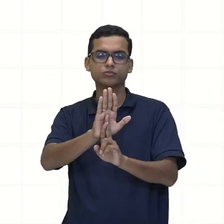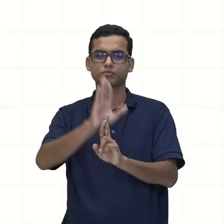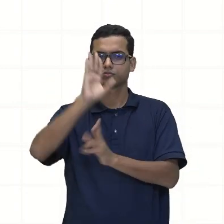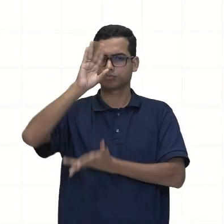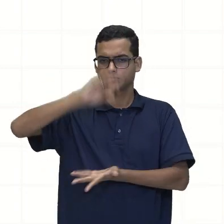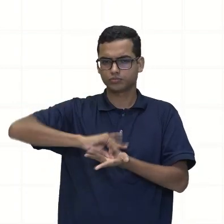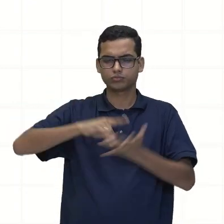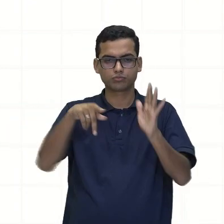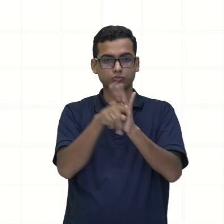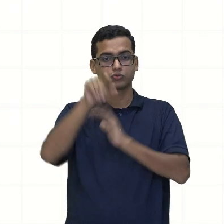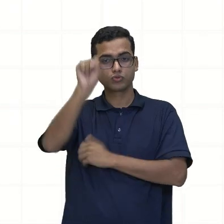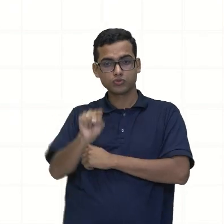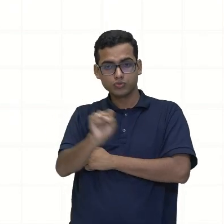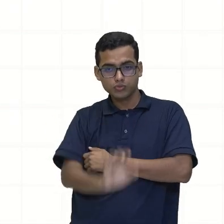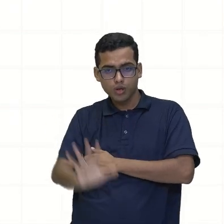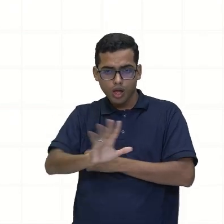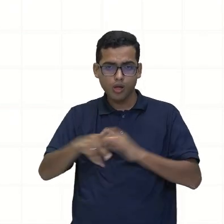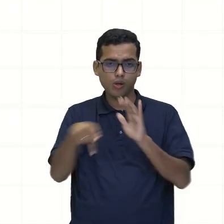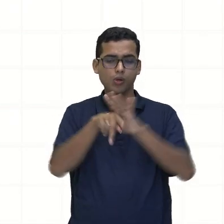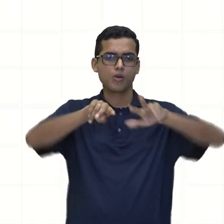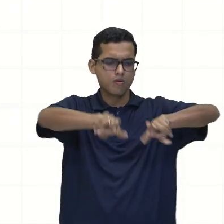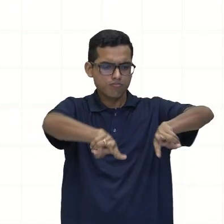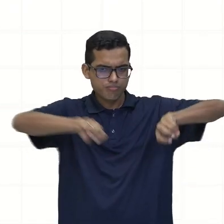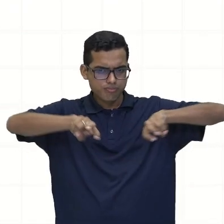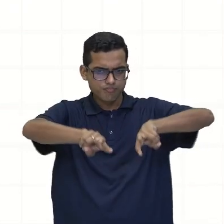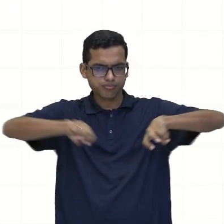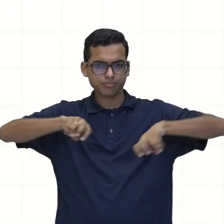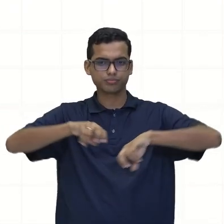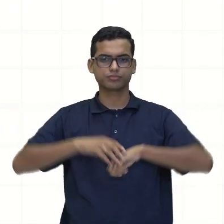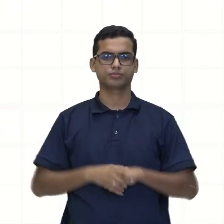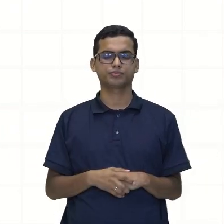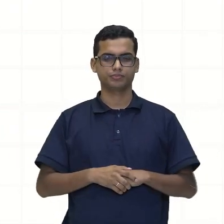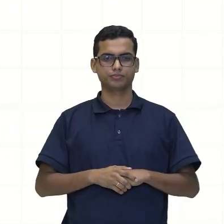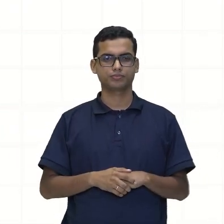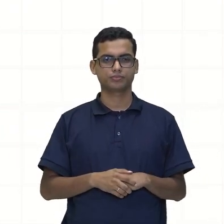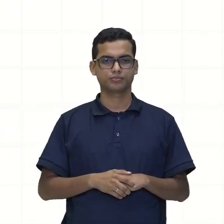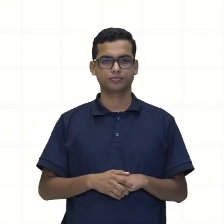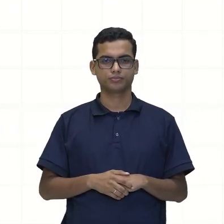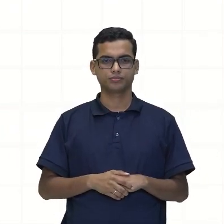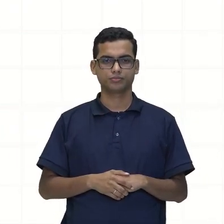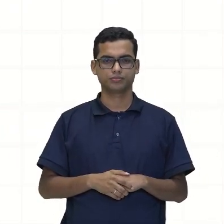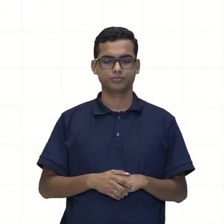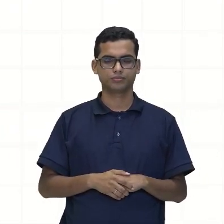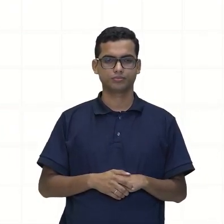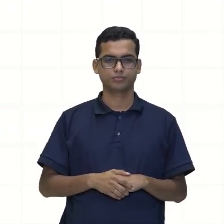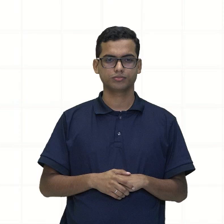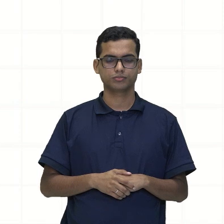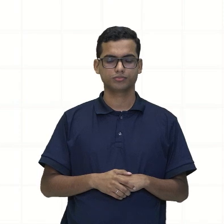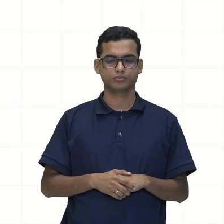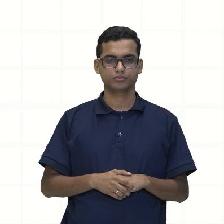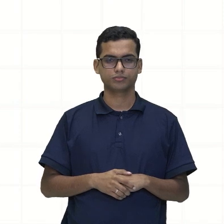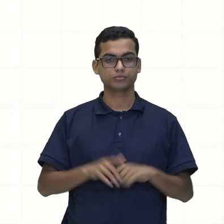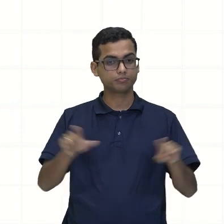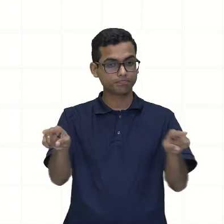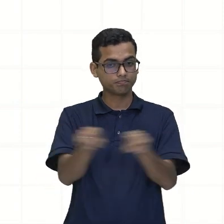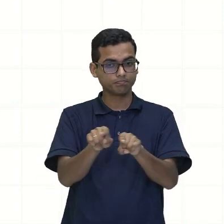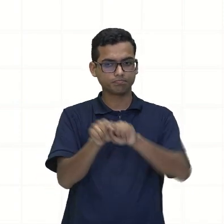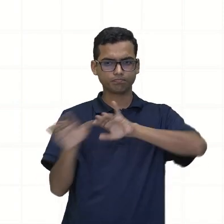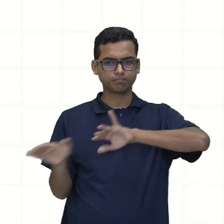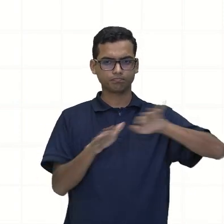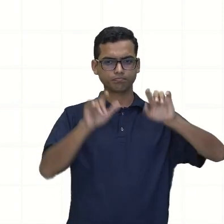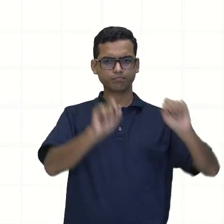da erva mate. Dando continuidade, a gente vai falar aqui sobre a temática,